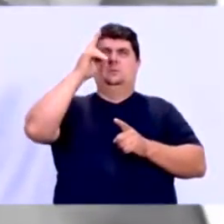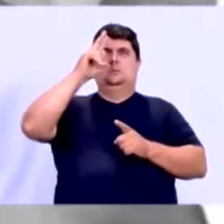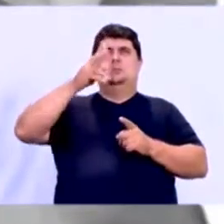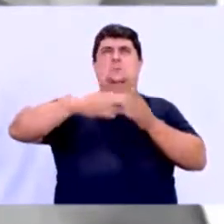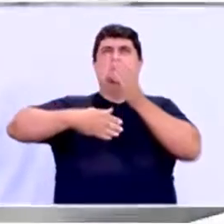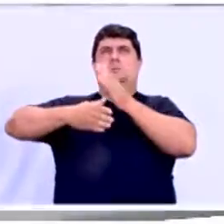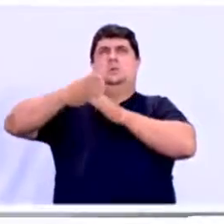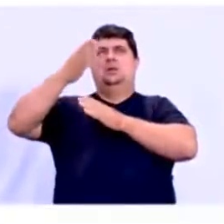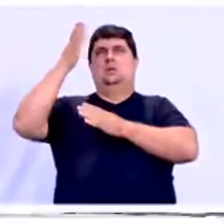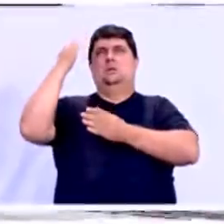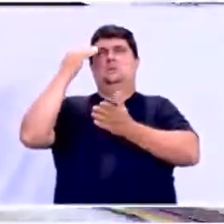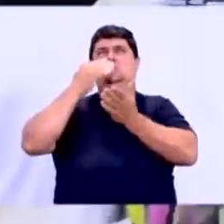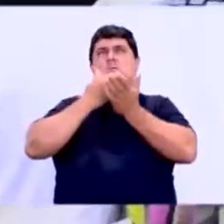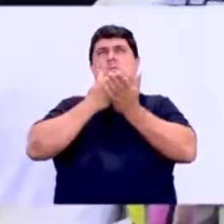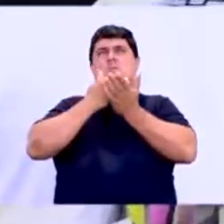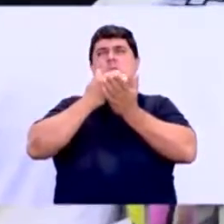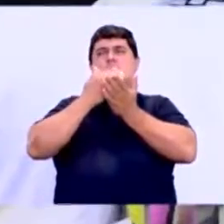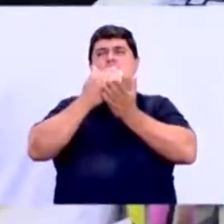tudo começou...